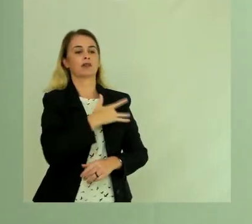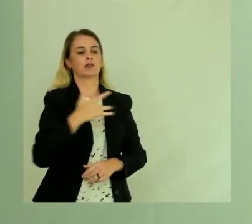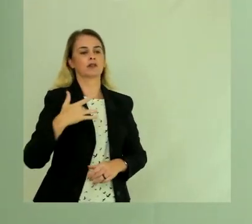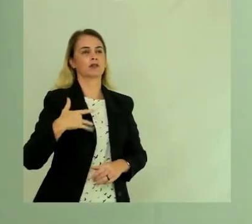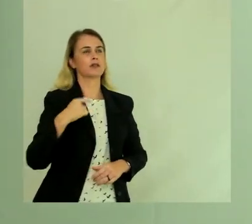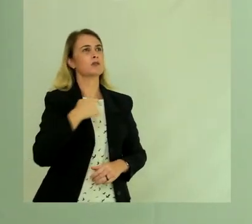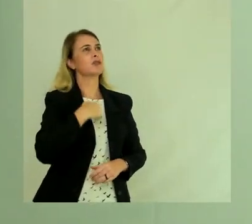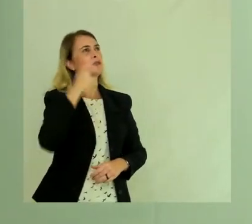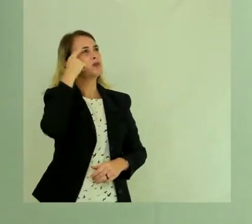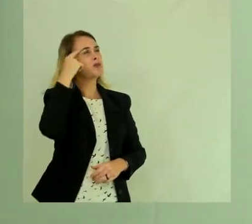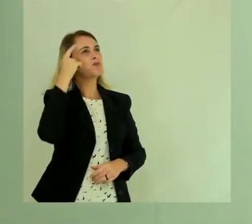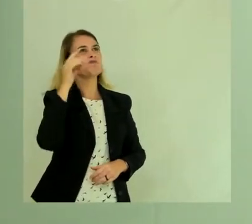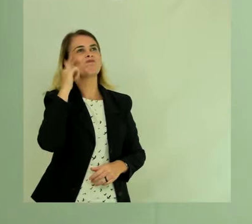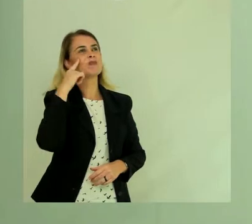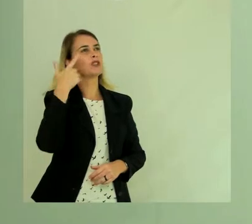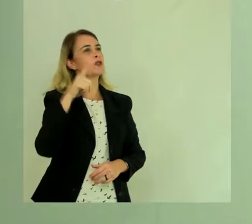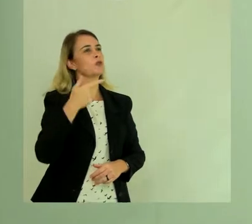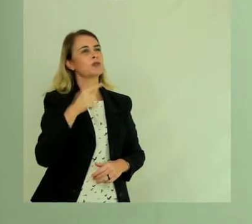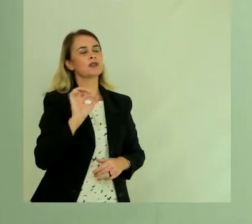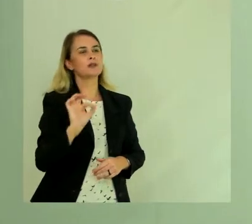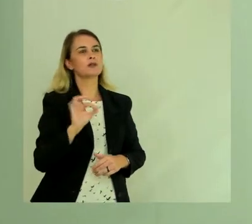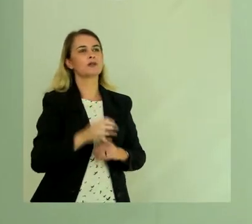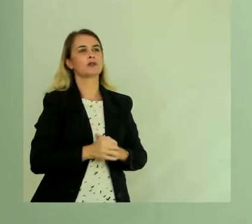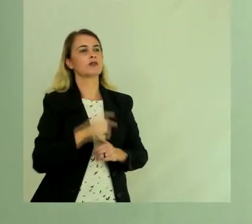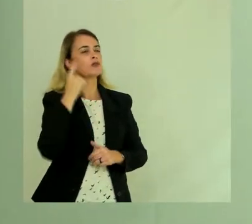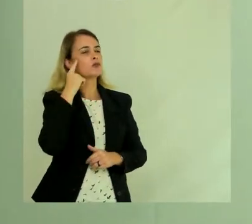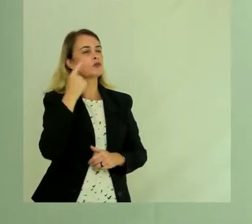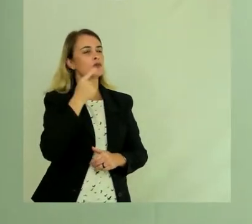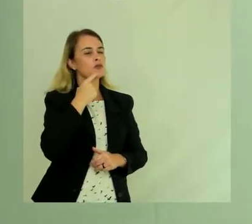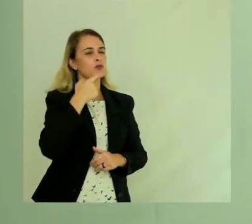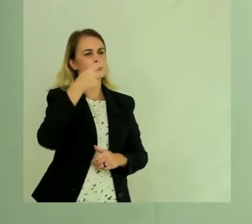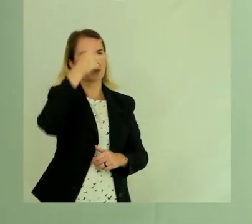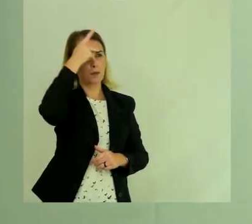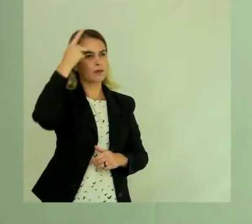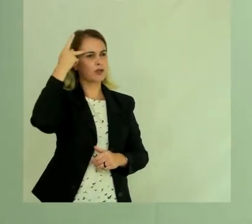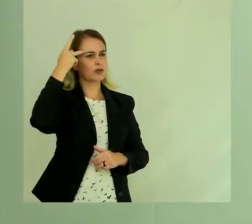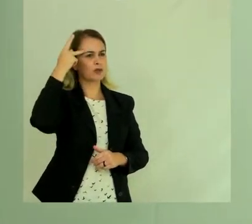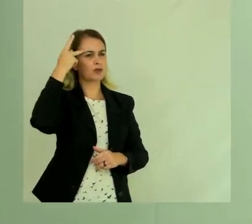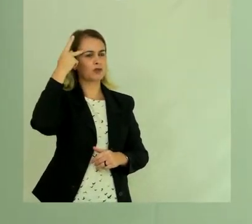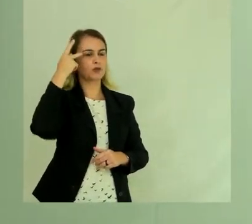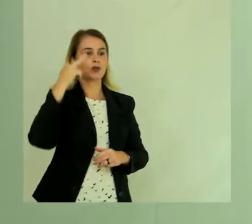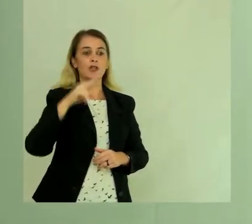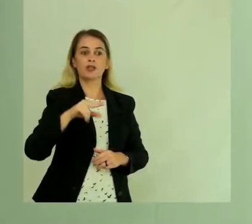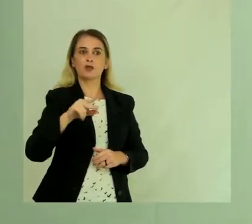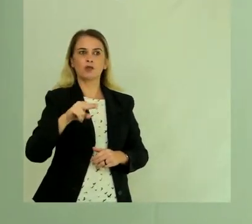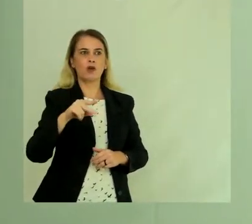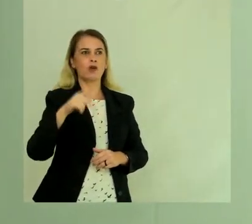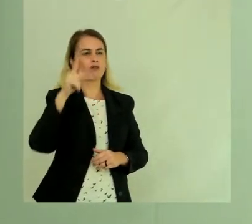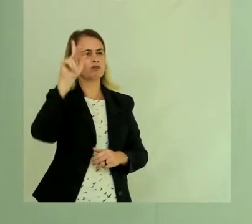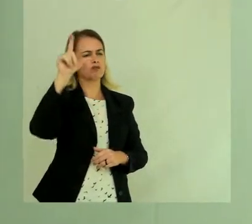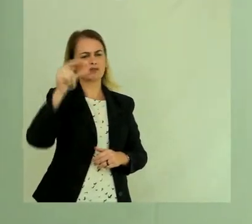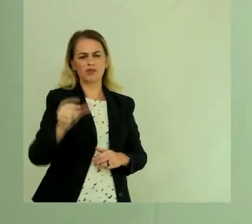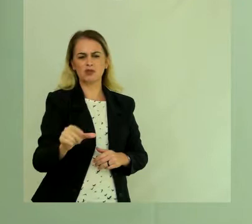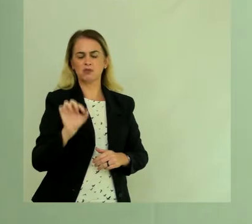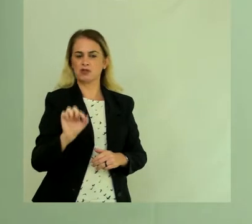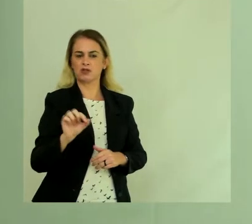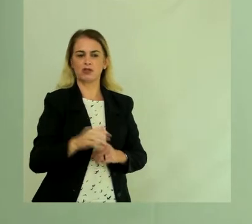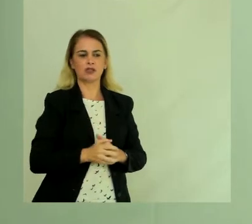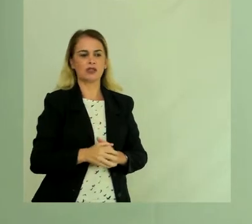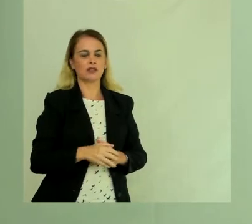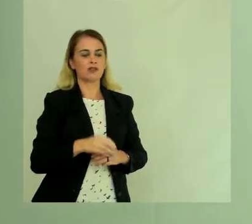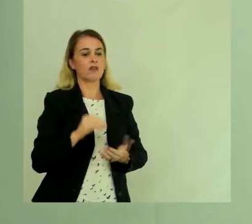vezes, não percebemos, né? O surdo, ele é uma pessoa comum como qualquer outra, ele só tem essa delimitação,